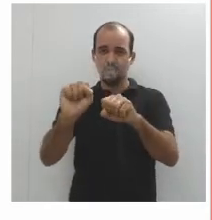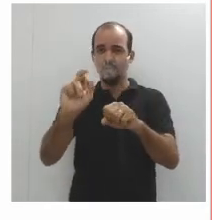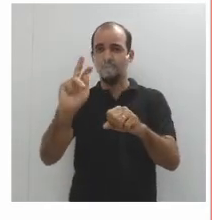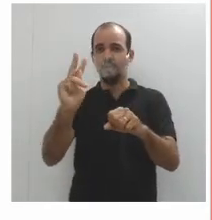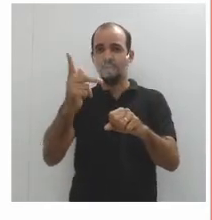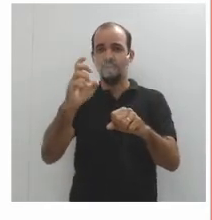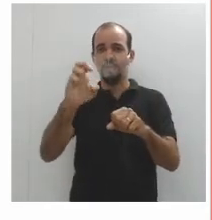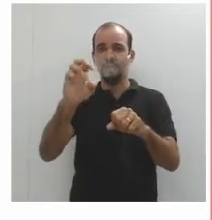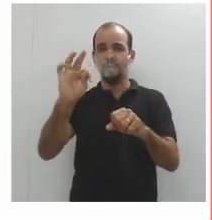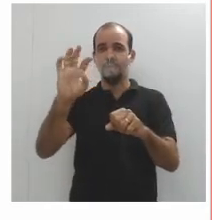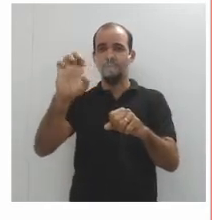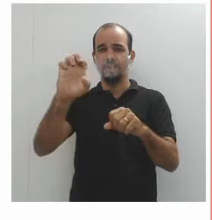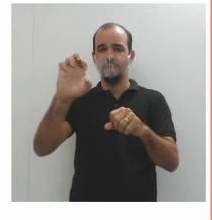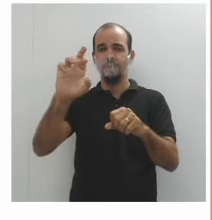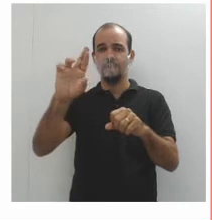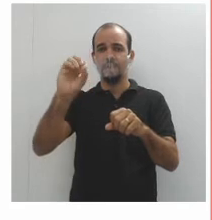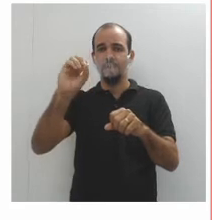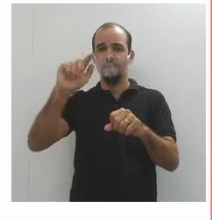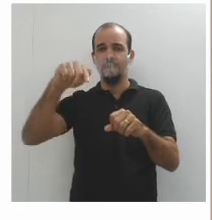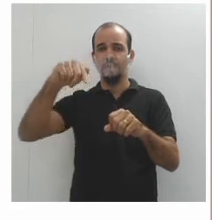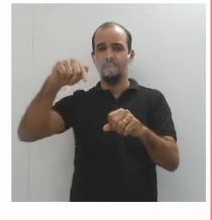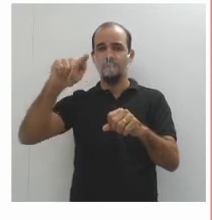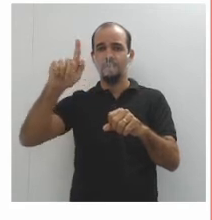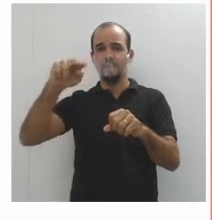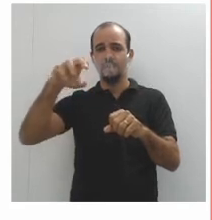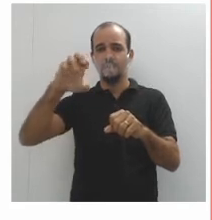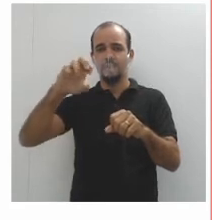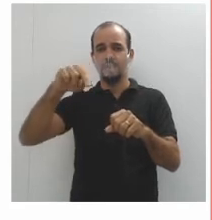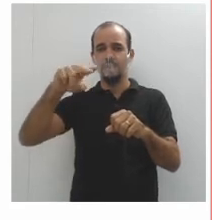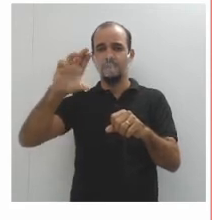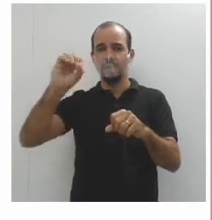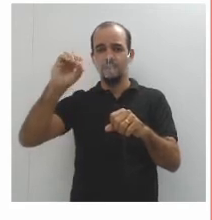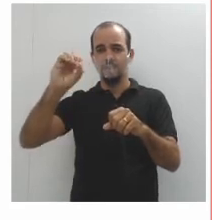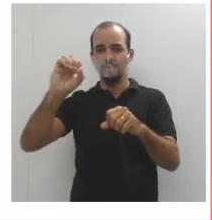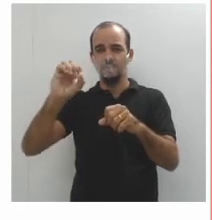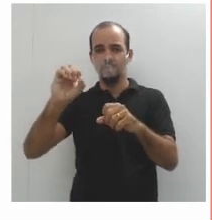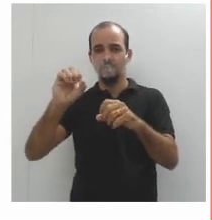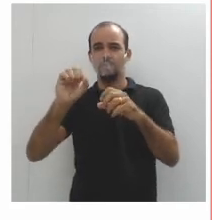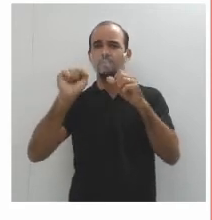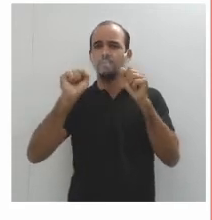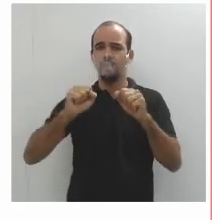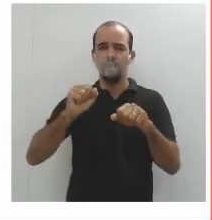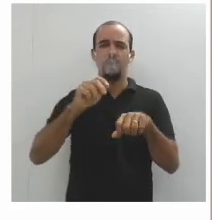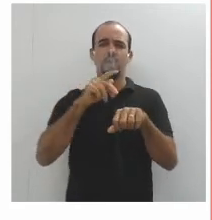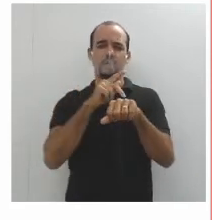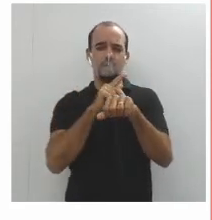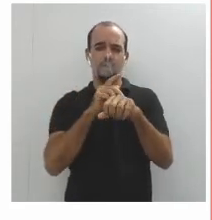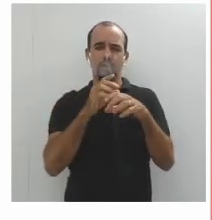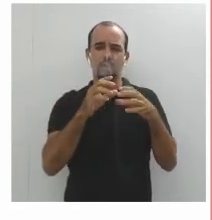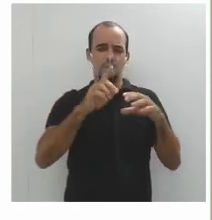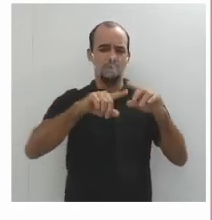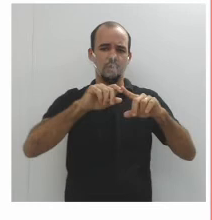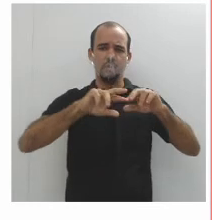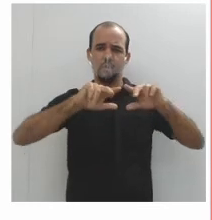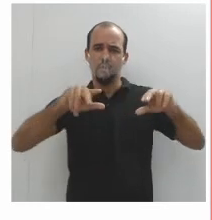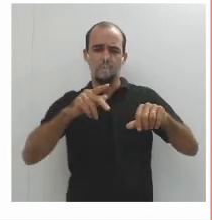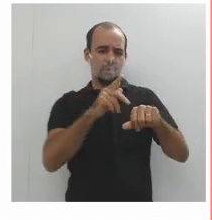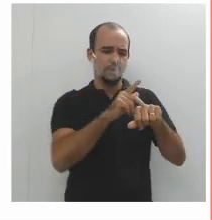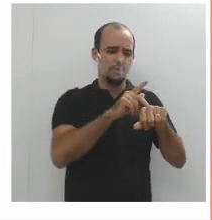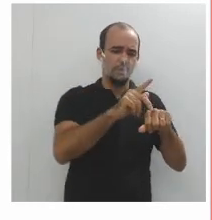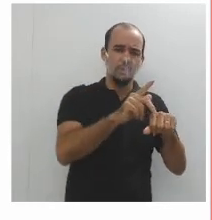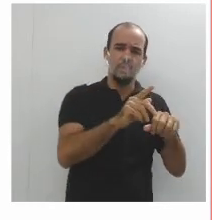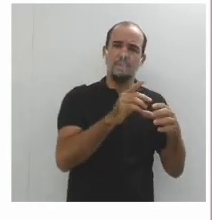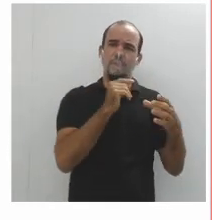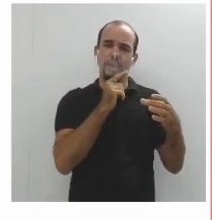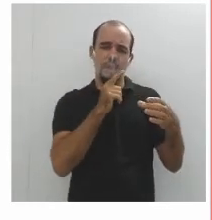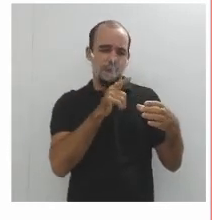podendo ser, claro, uma substância pura, um componente em diversas formas, sólido,